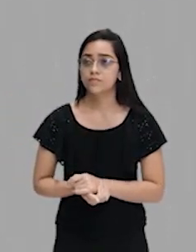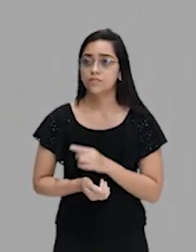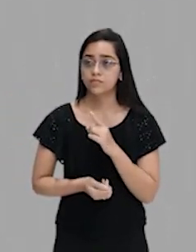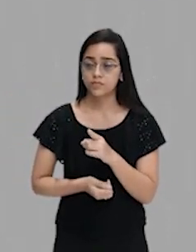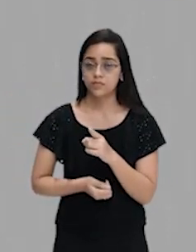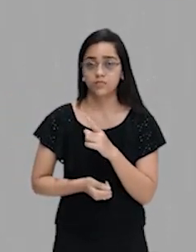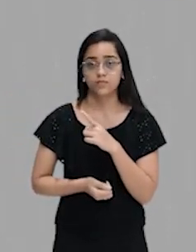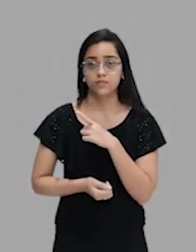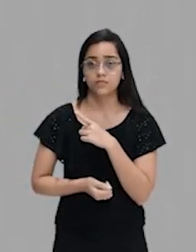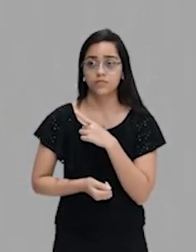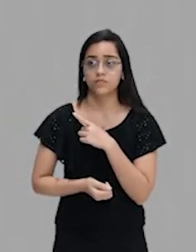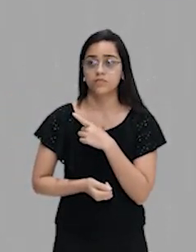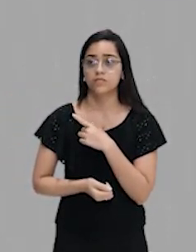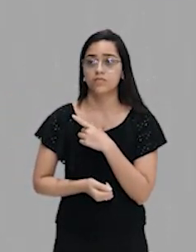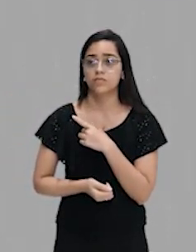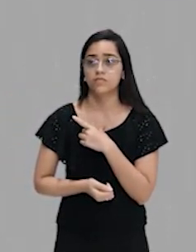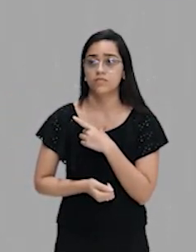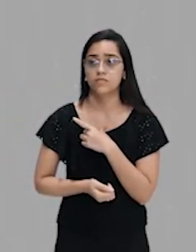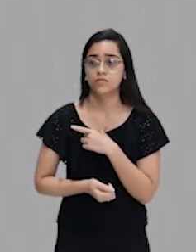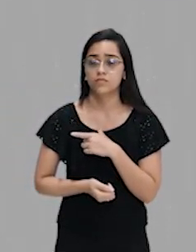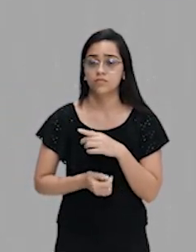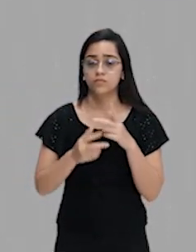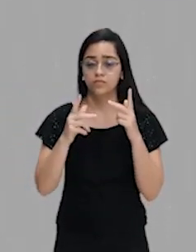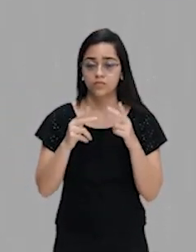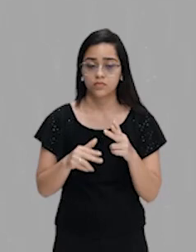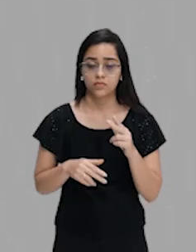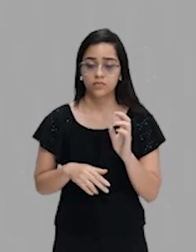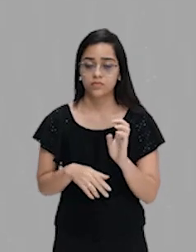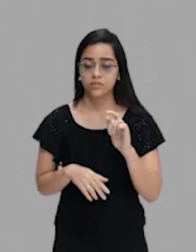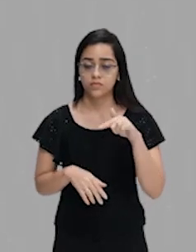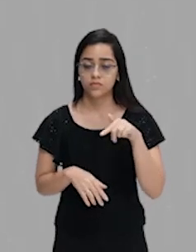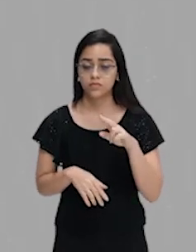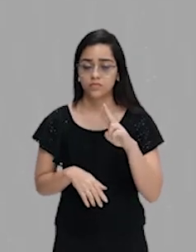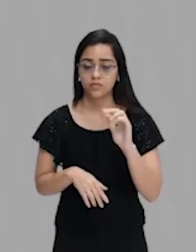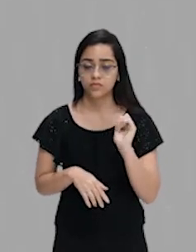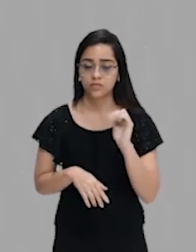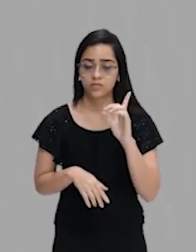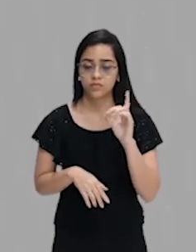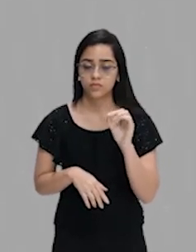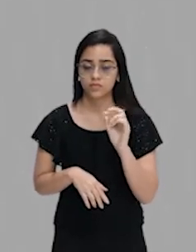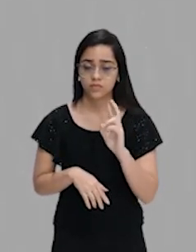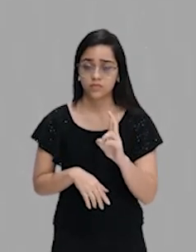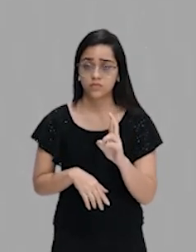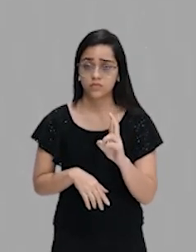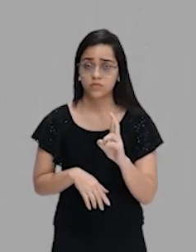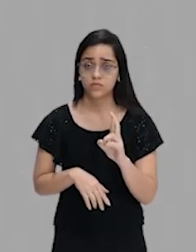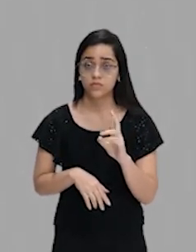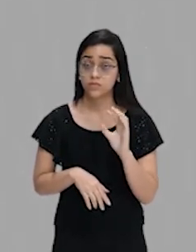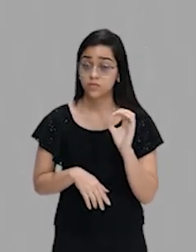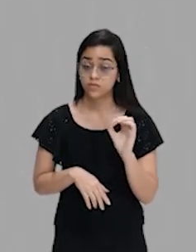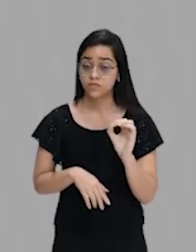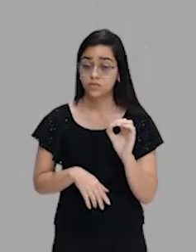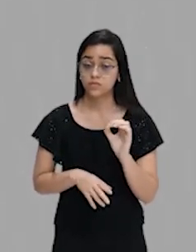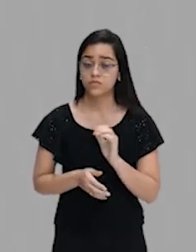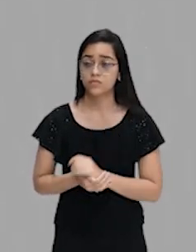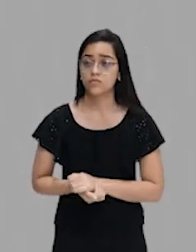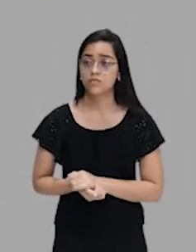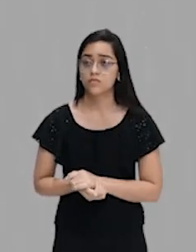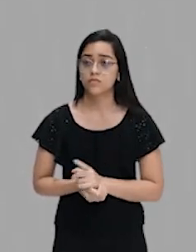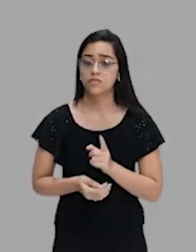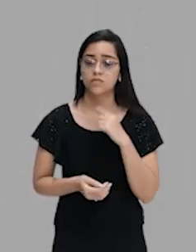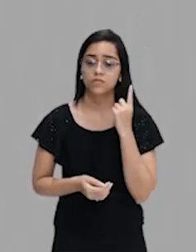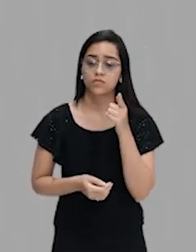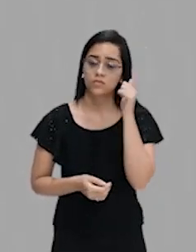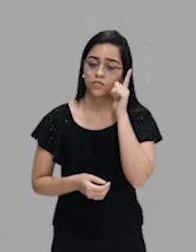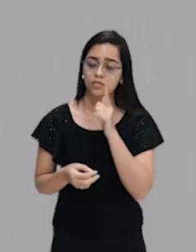você está aí exatamente sobre o Equador, né, latitude zero, okay? O que